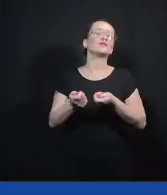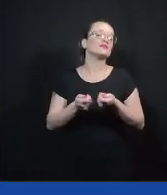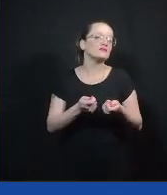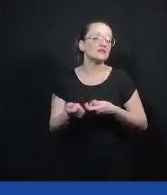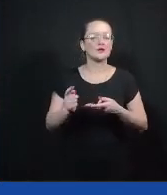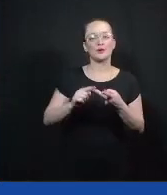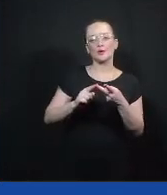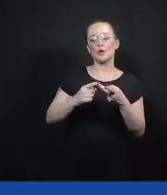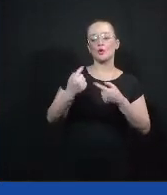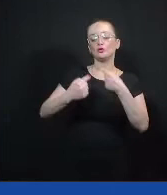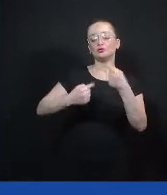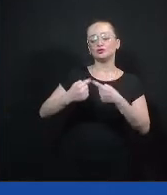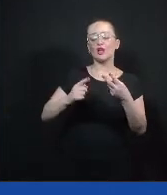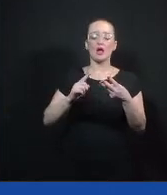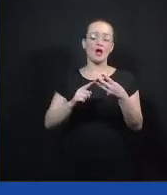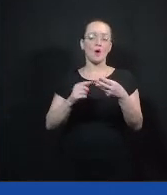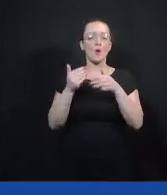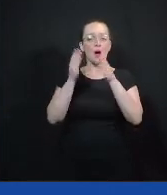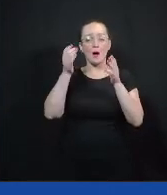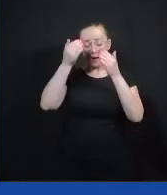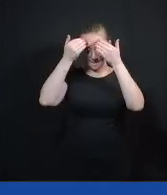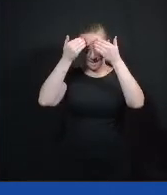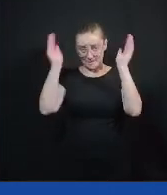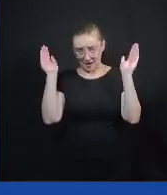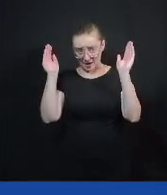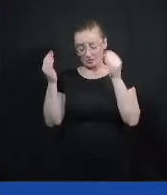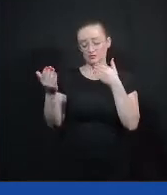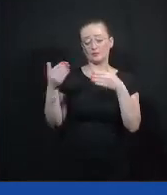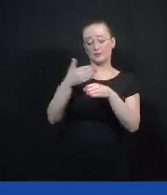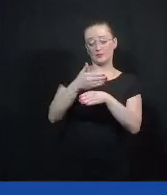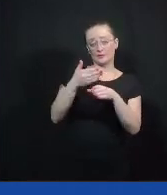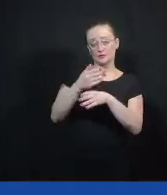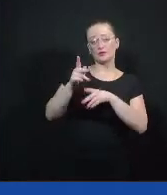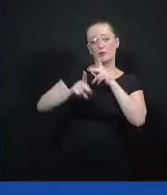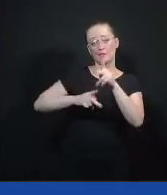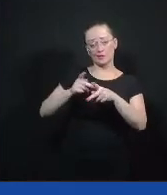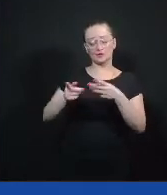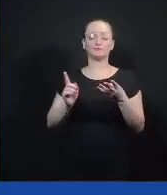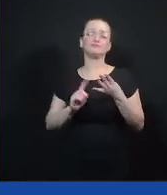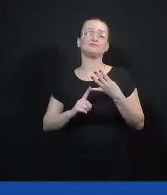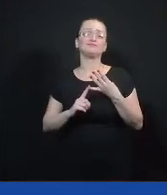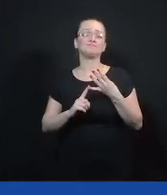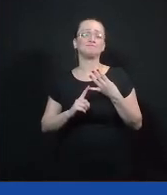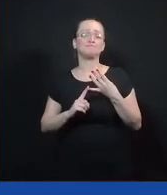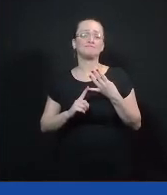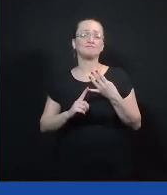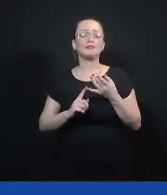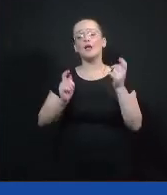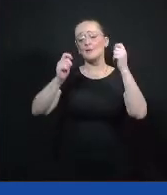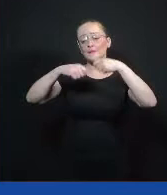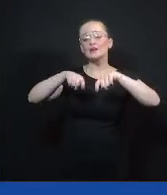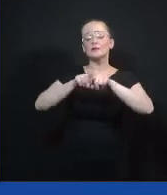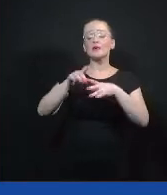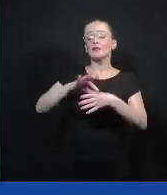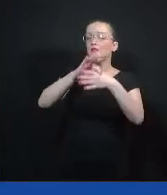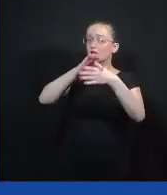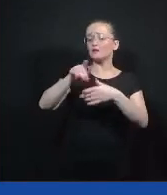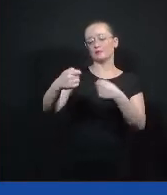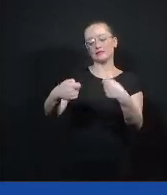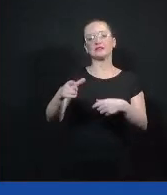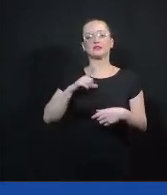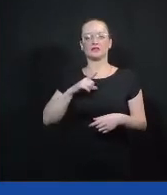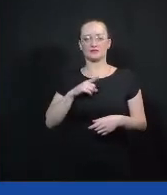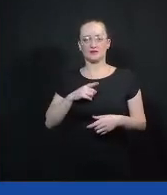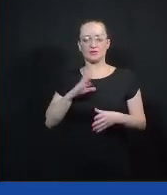de diálogo, abertura em relação à participação da população, e capacidade de liderança, capacidade